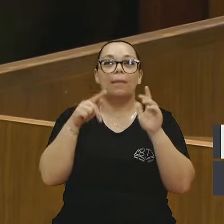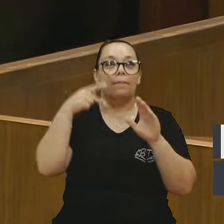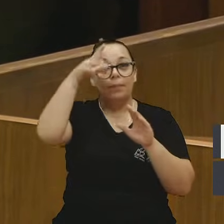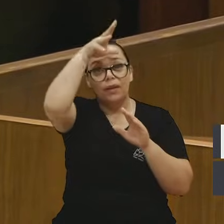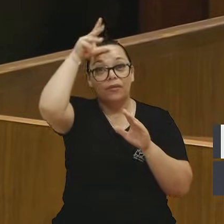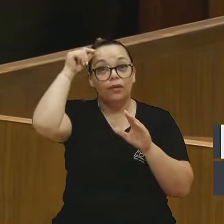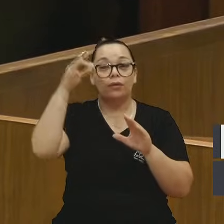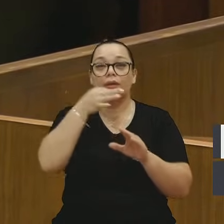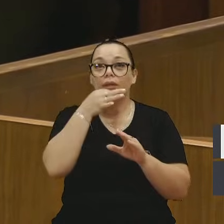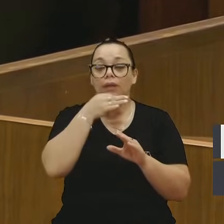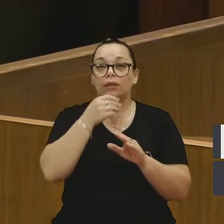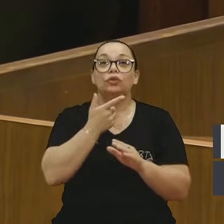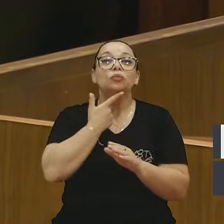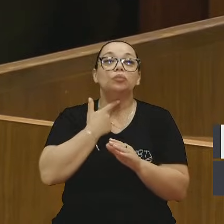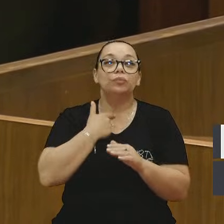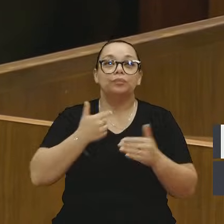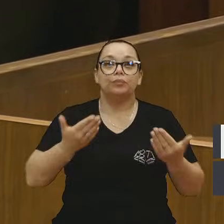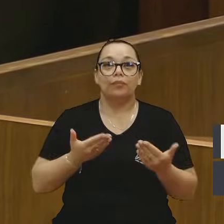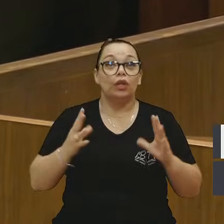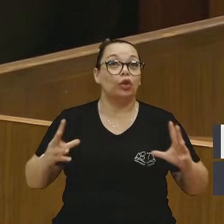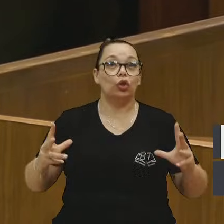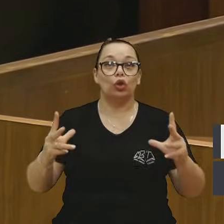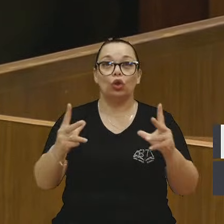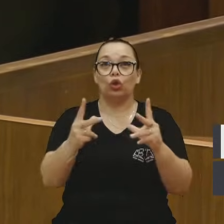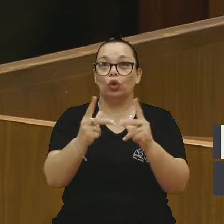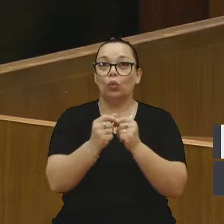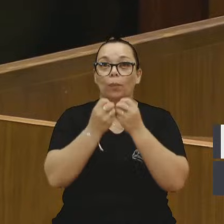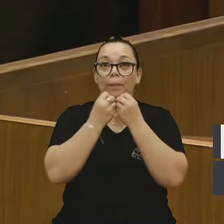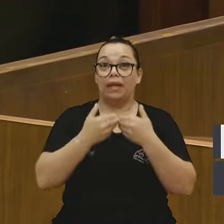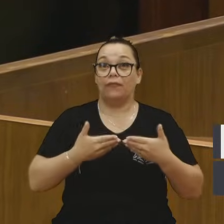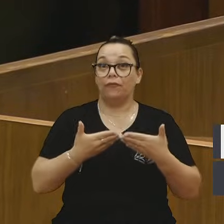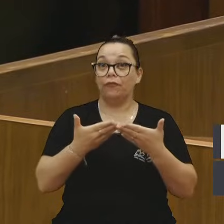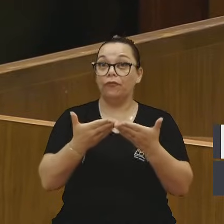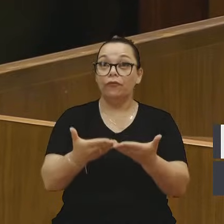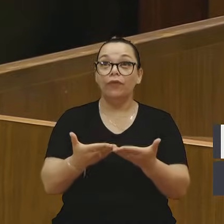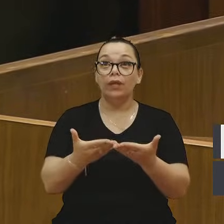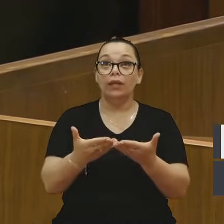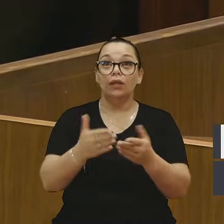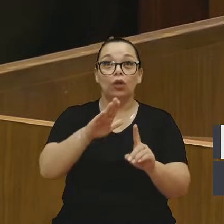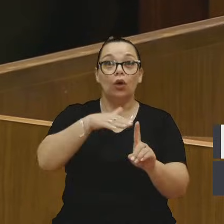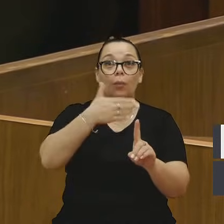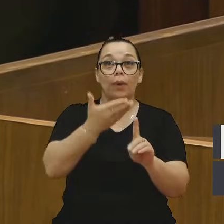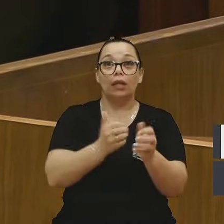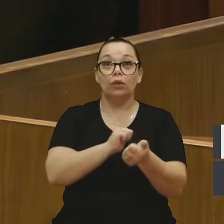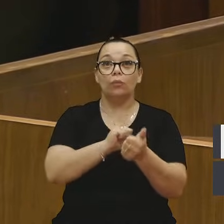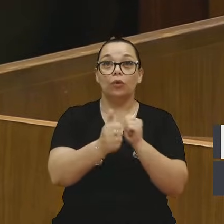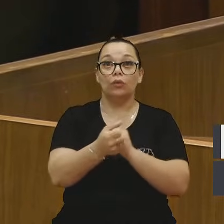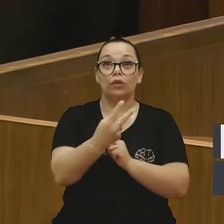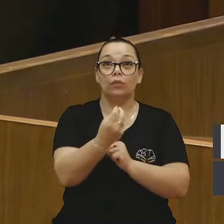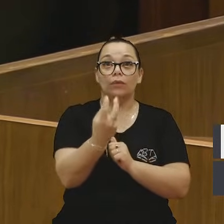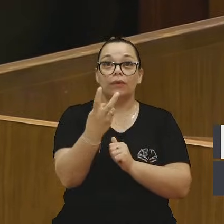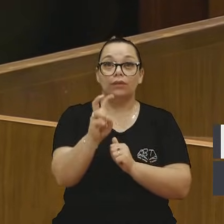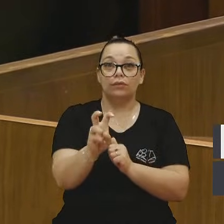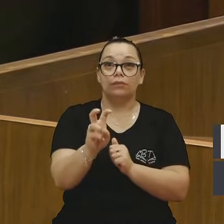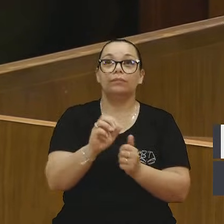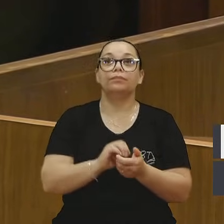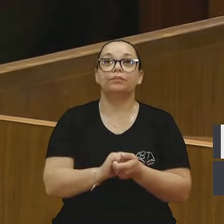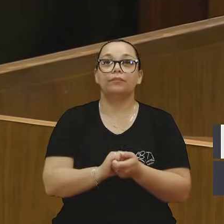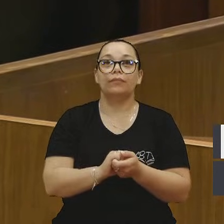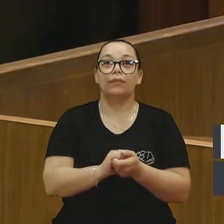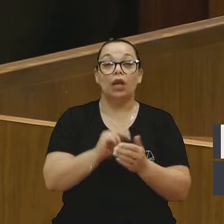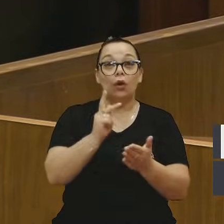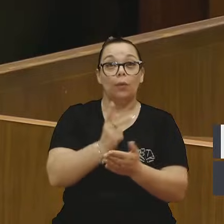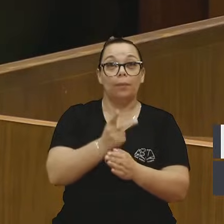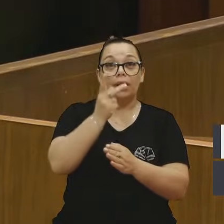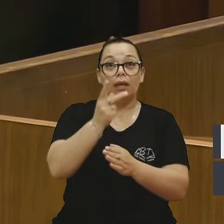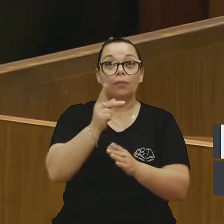Sul. Desejamos que todos sejam bem-vindos ao Mérito Esportivo 2025. A premiação